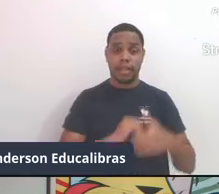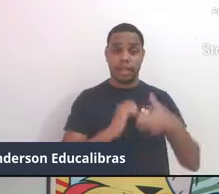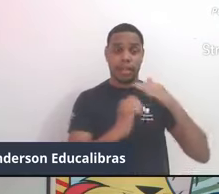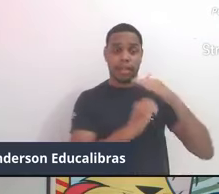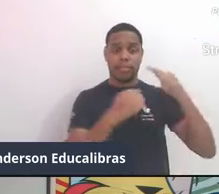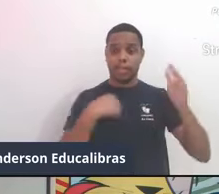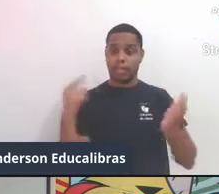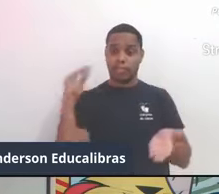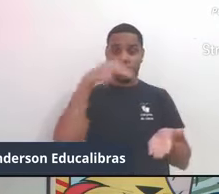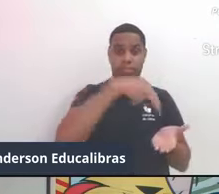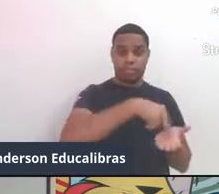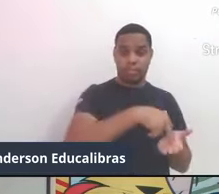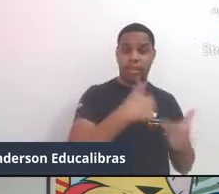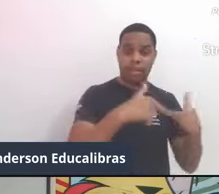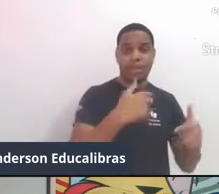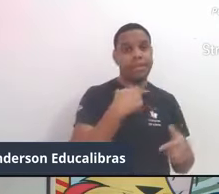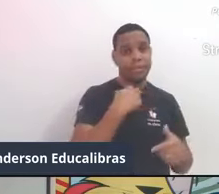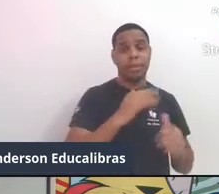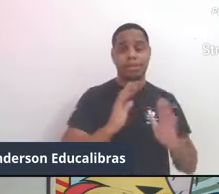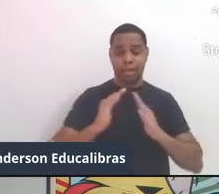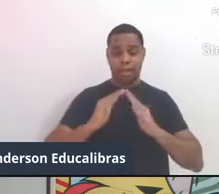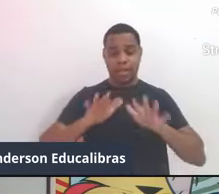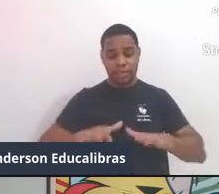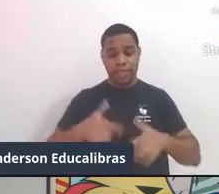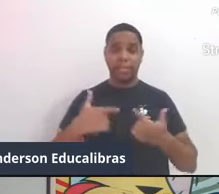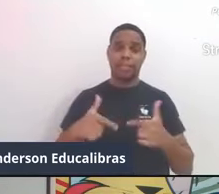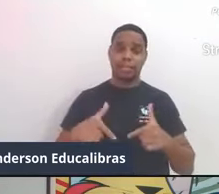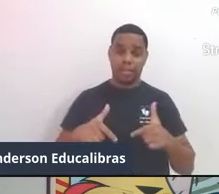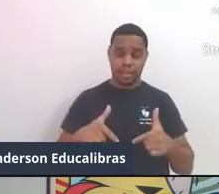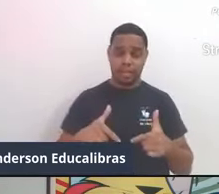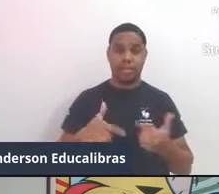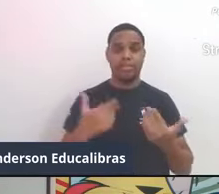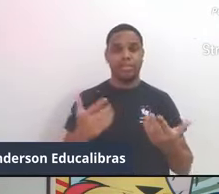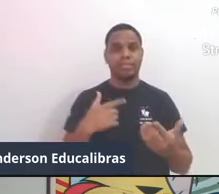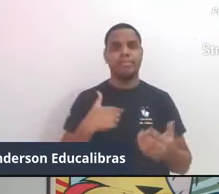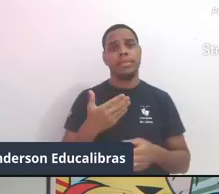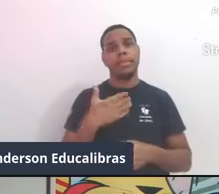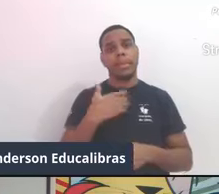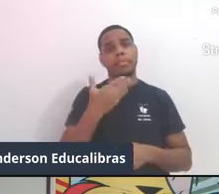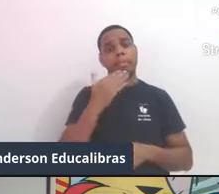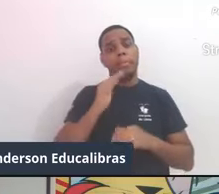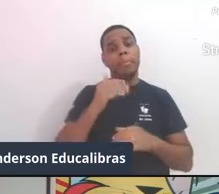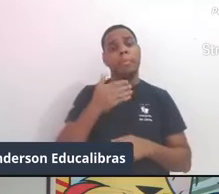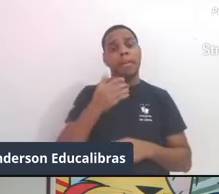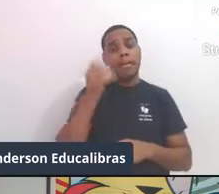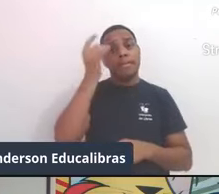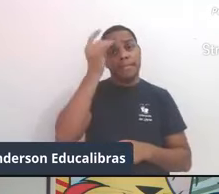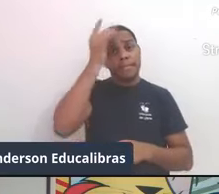presencialmente no trabalho, mas estamos em casa e, naturalmente, isso facilita para todo mundo